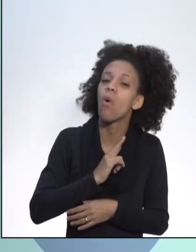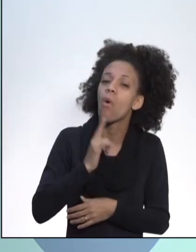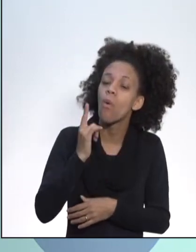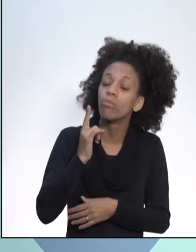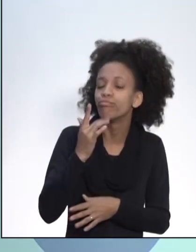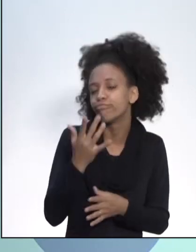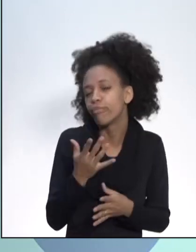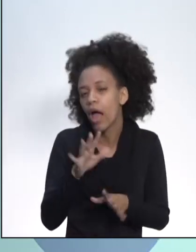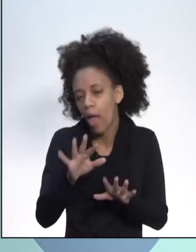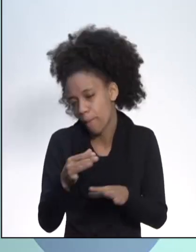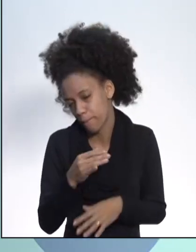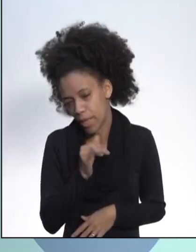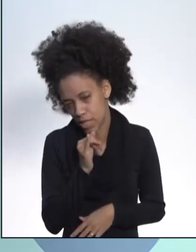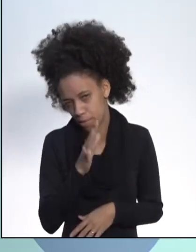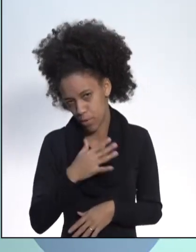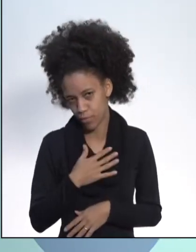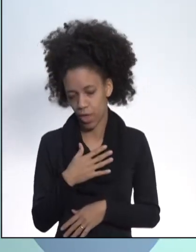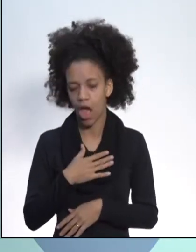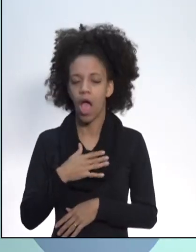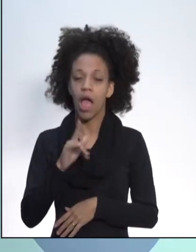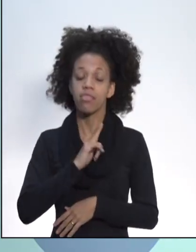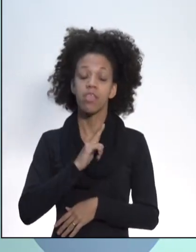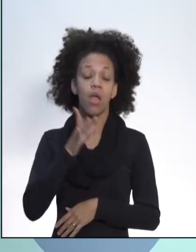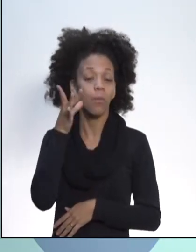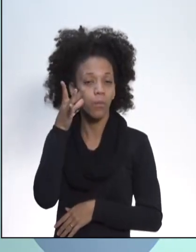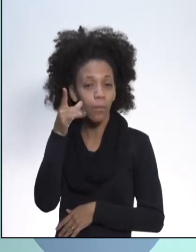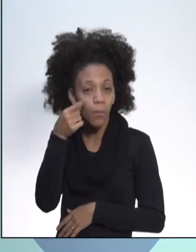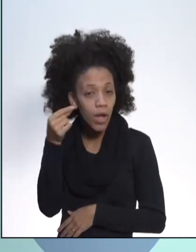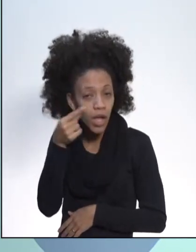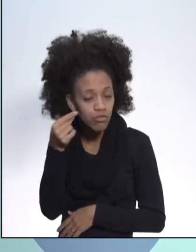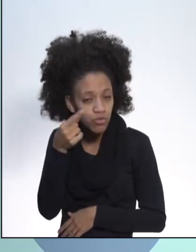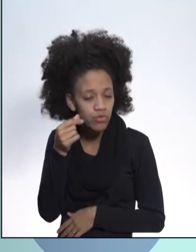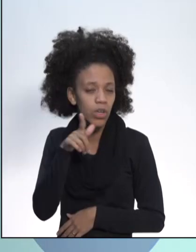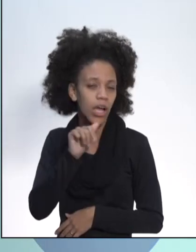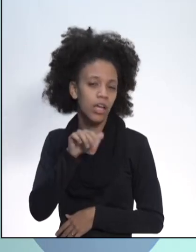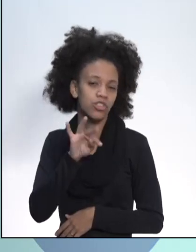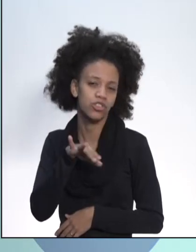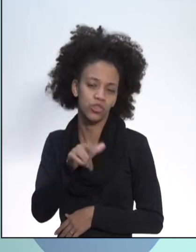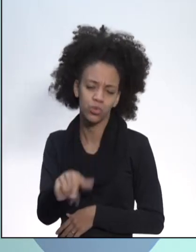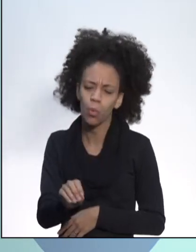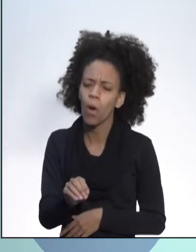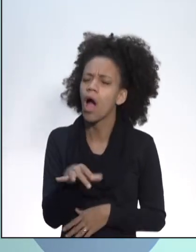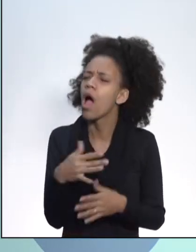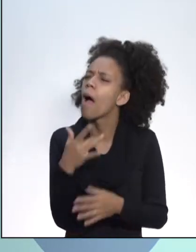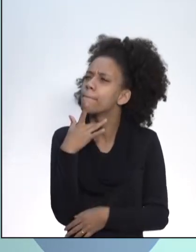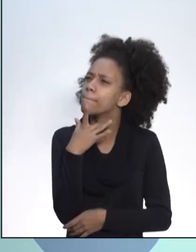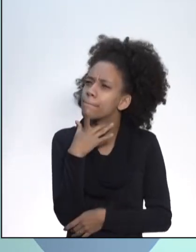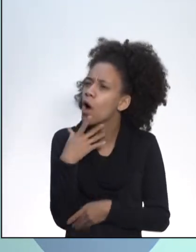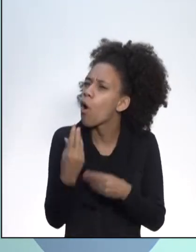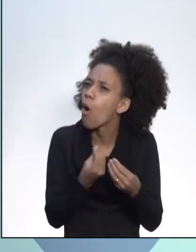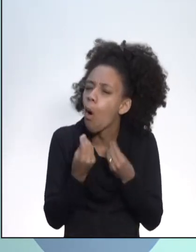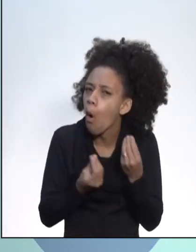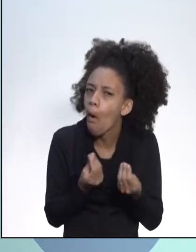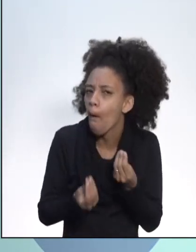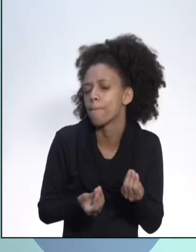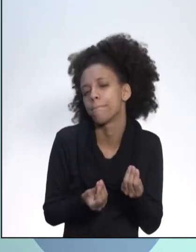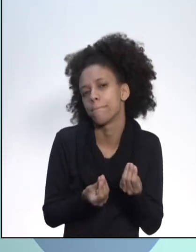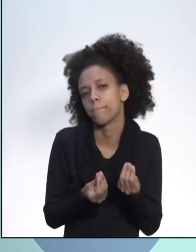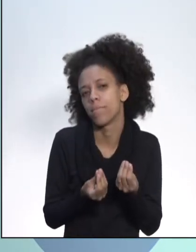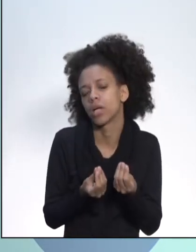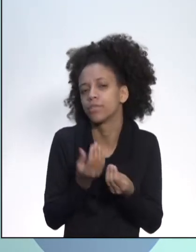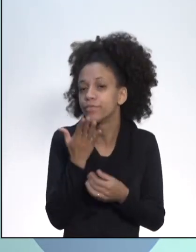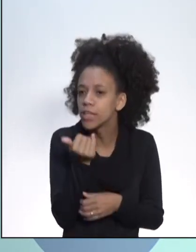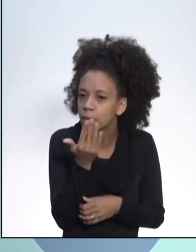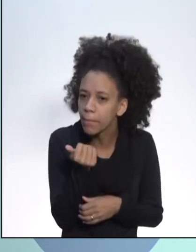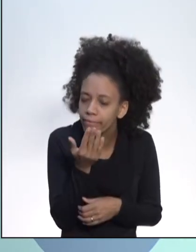eu tenho um gatinho. Se eu não for responsável por esse gatinho, como que ele se alimenta? Como que ele bebe água? Então, a gente precisa